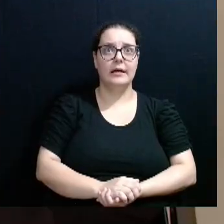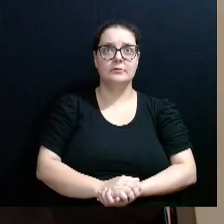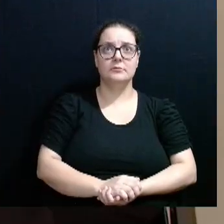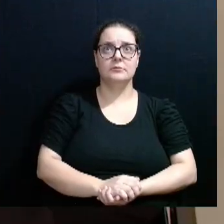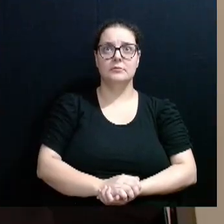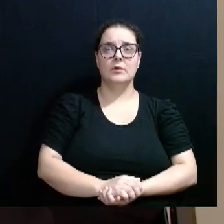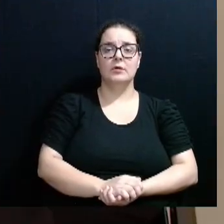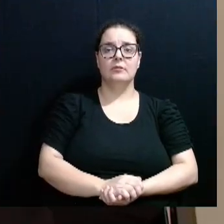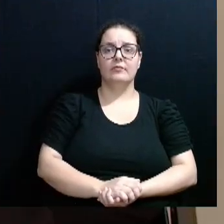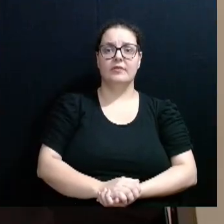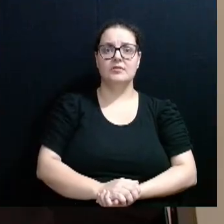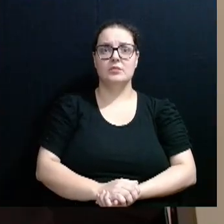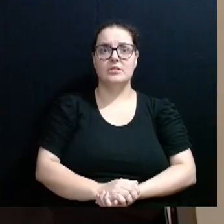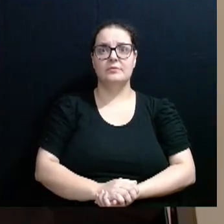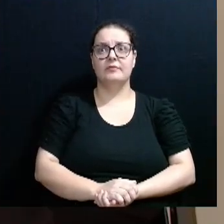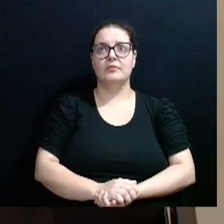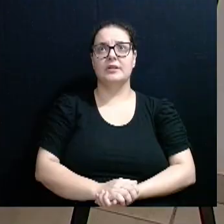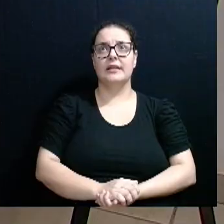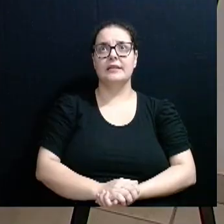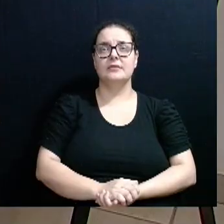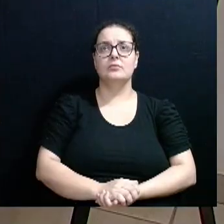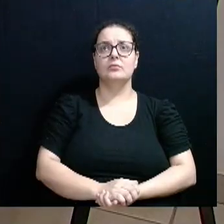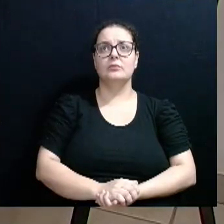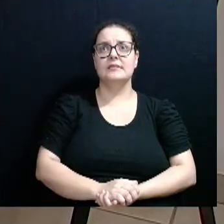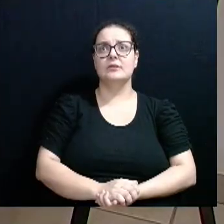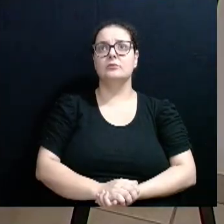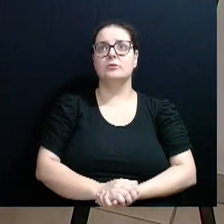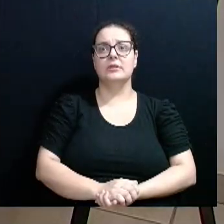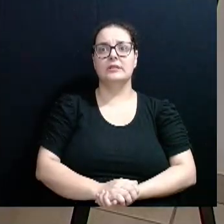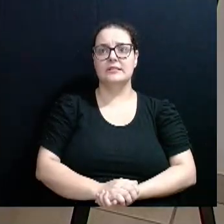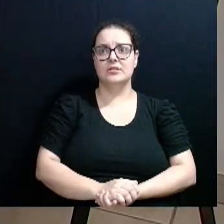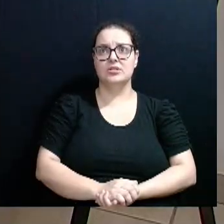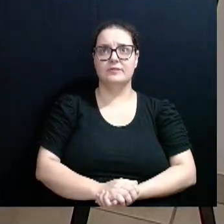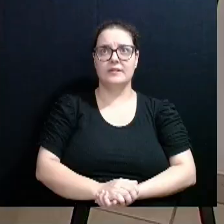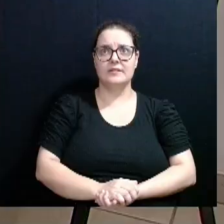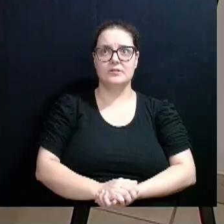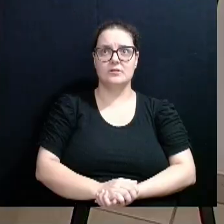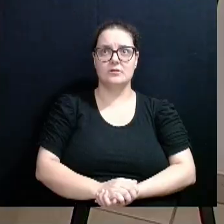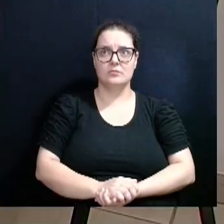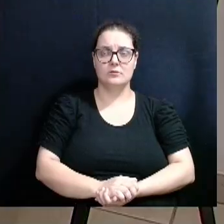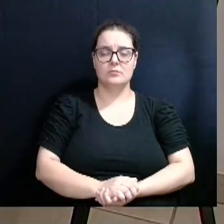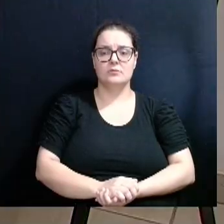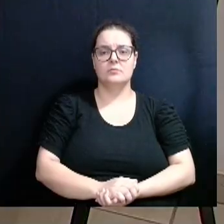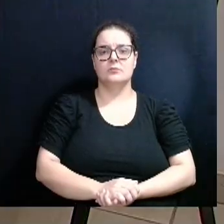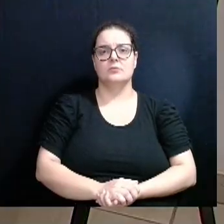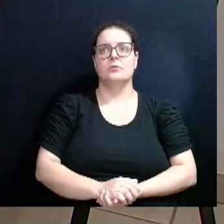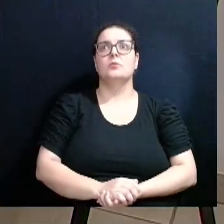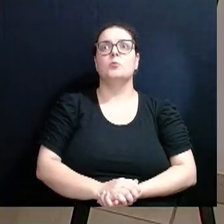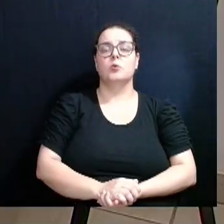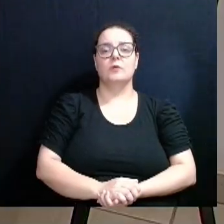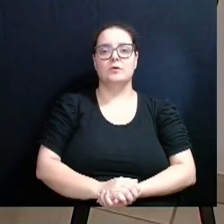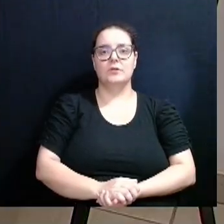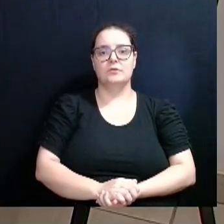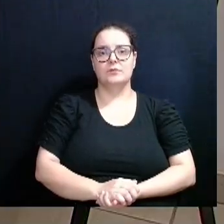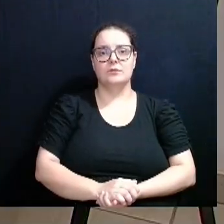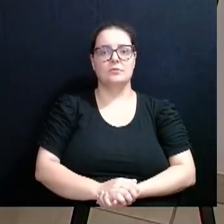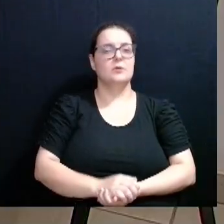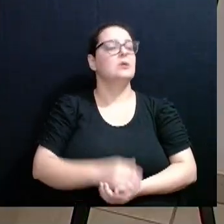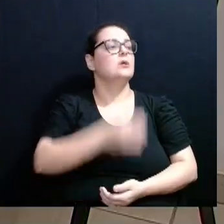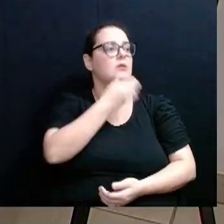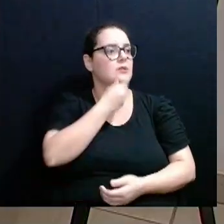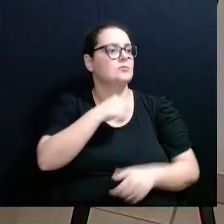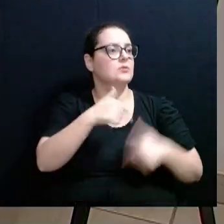Mas vamos atender só um gênero, precisa atender o outro, né? Esses meninos, eles já trabalham ou ainda não? Alguns... Também vai ter que fazer esse trabalho, por